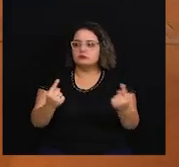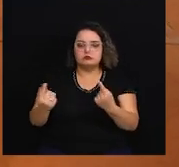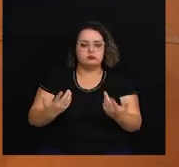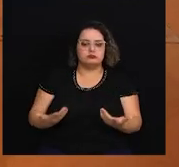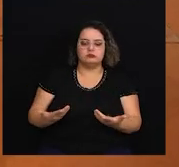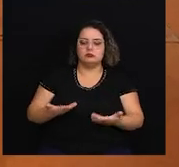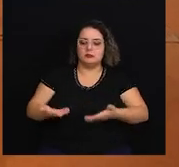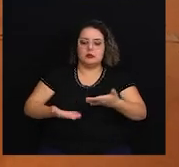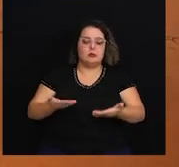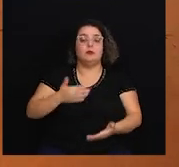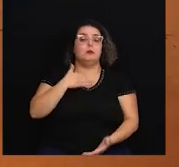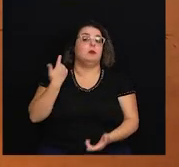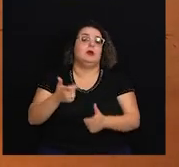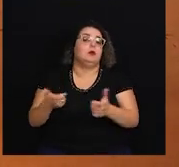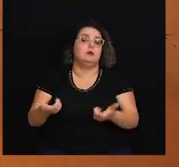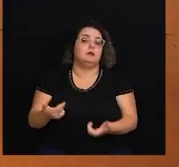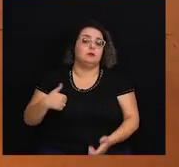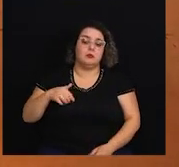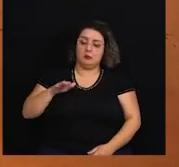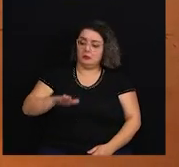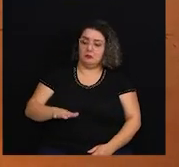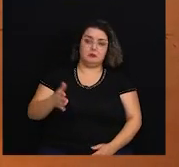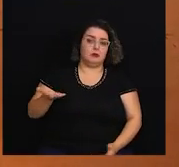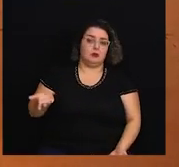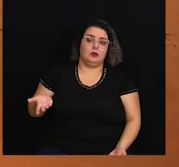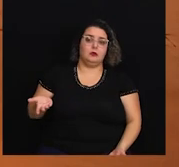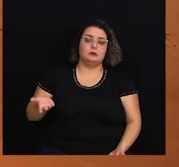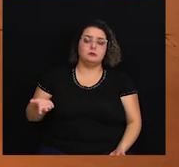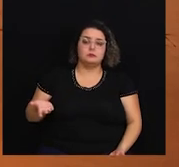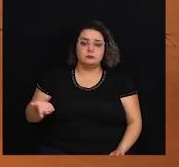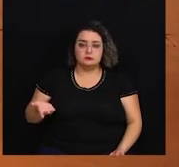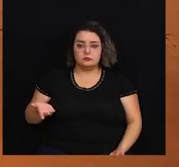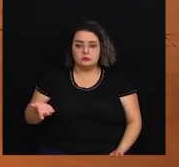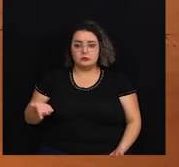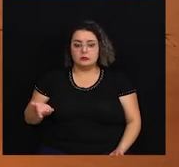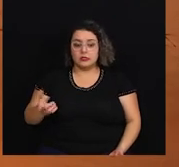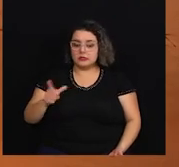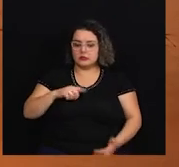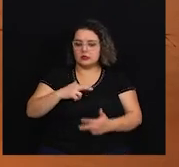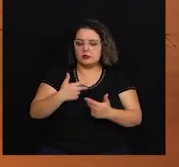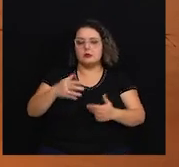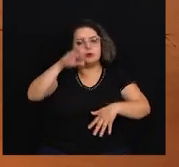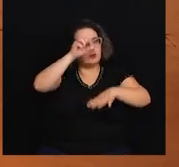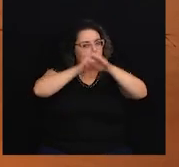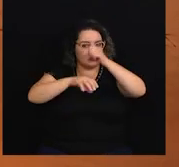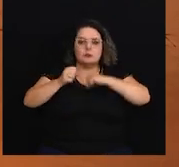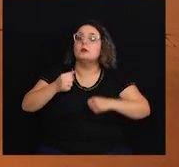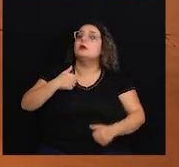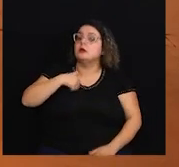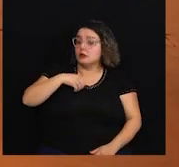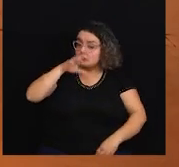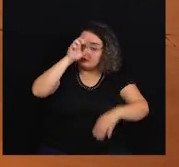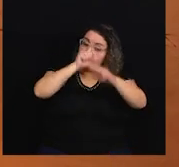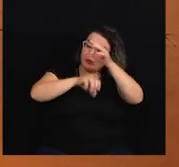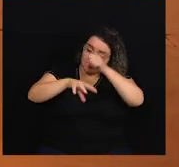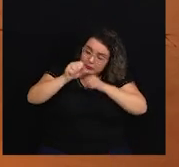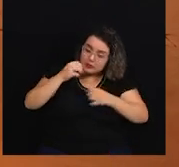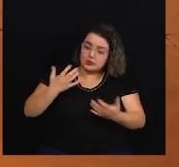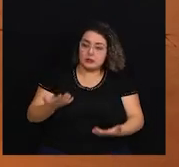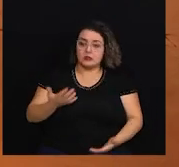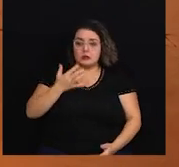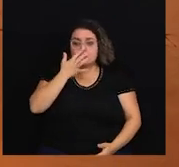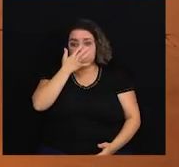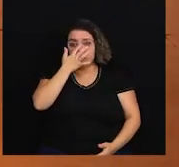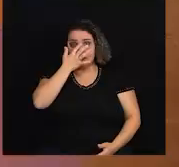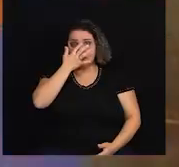maioria tudo morreu e eu fiquei mais isso tem coisas assim você aprende muito e eu aprendi você não